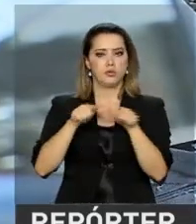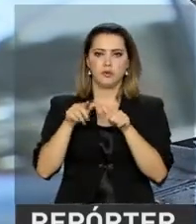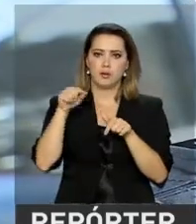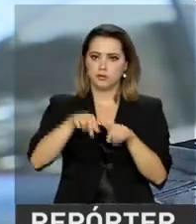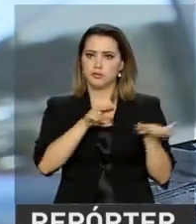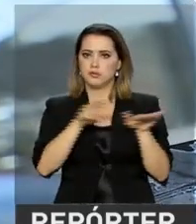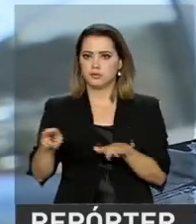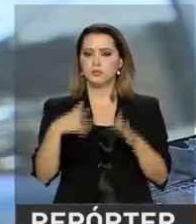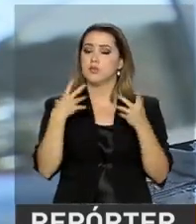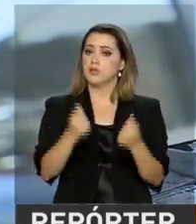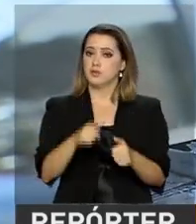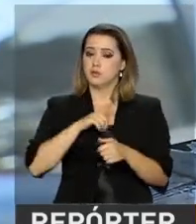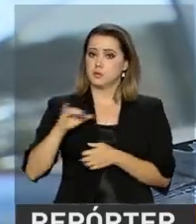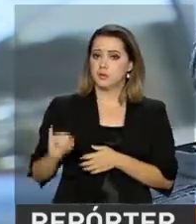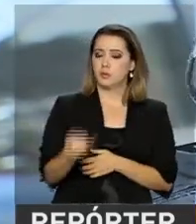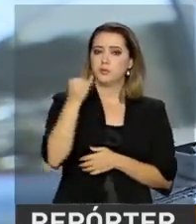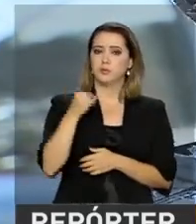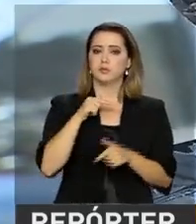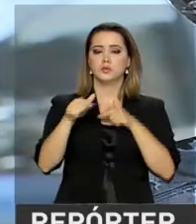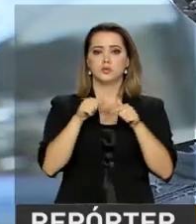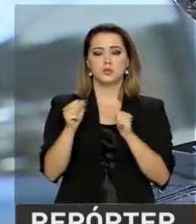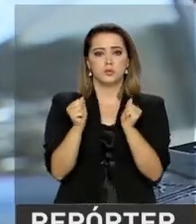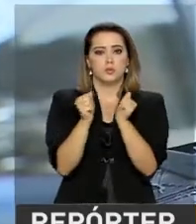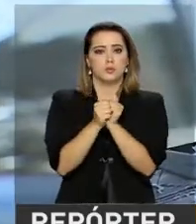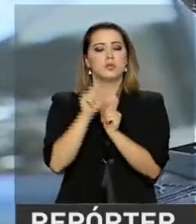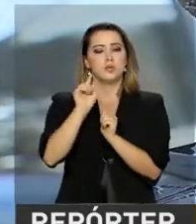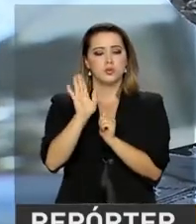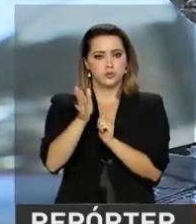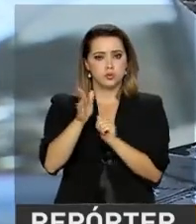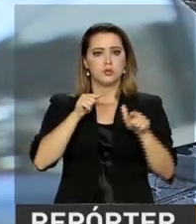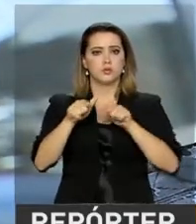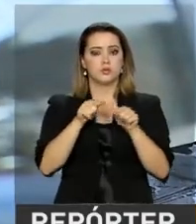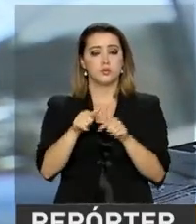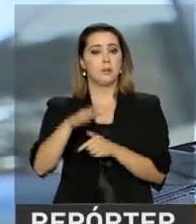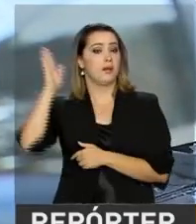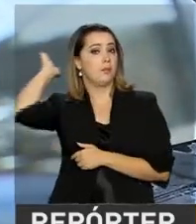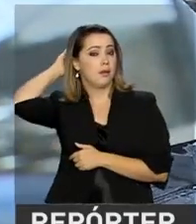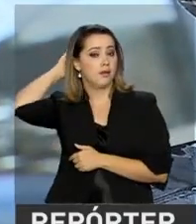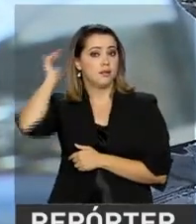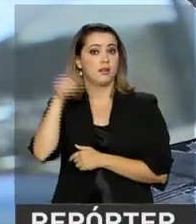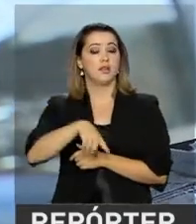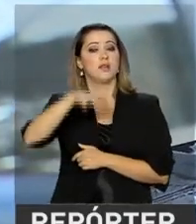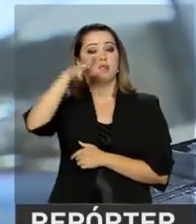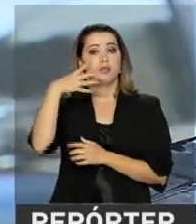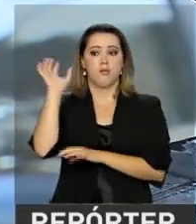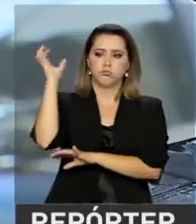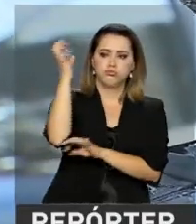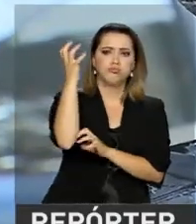vamos ter a oportunidade de colocar em prática lá atuando na região do pará que é uma região de selva